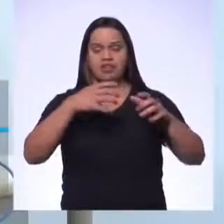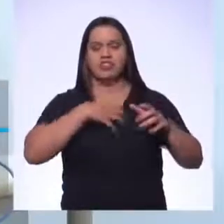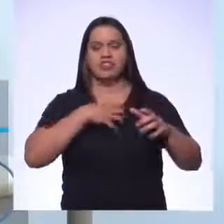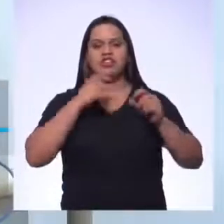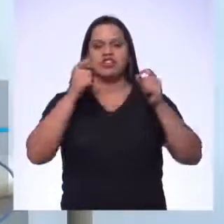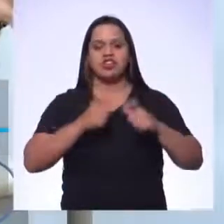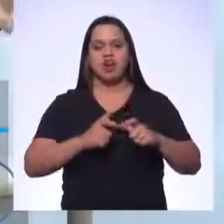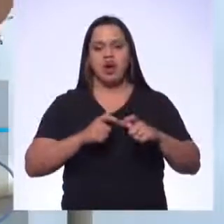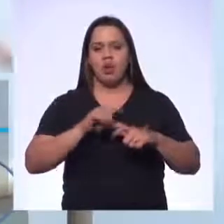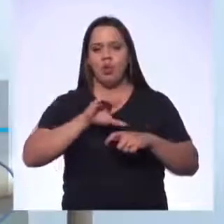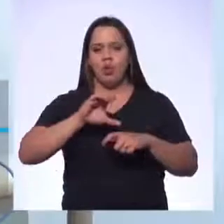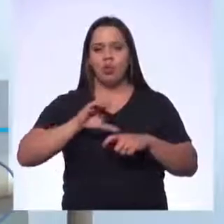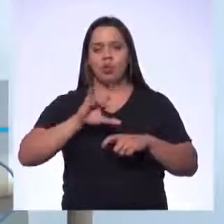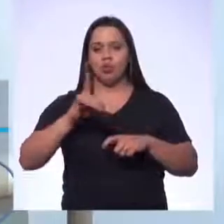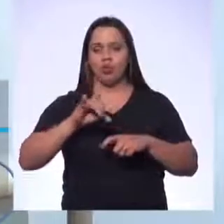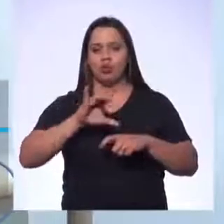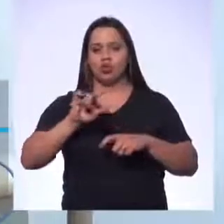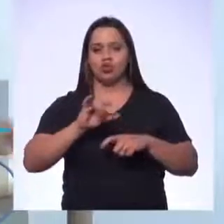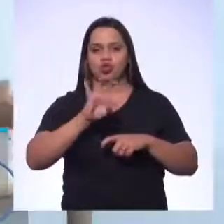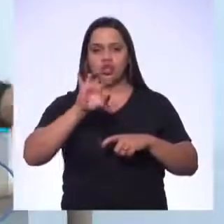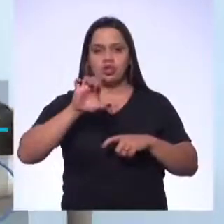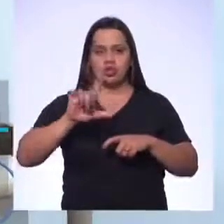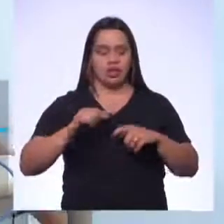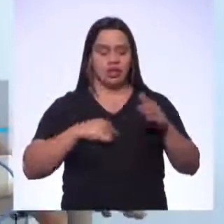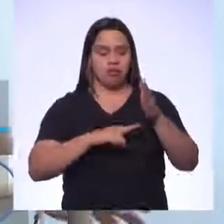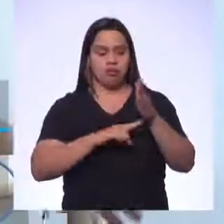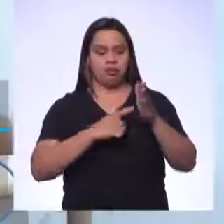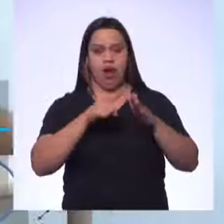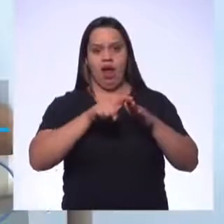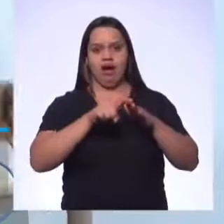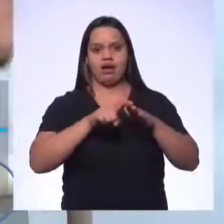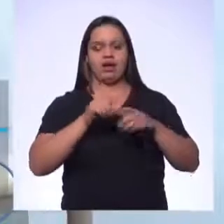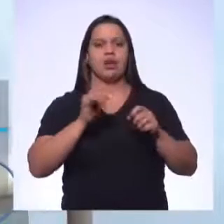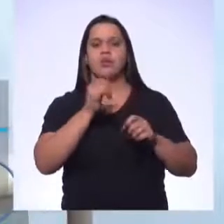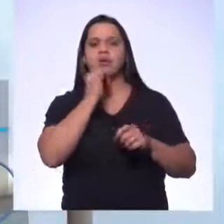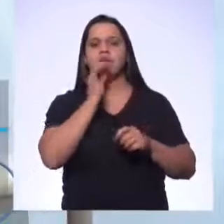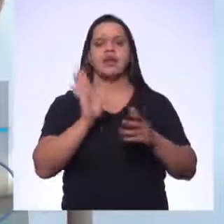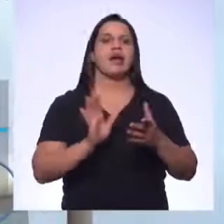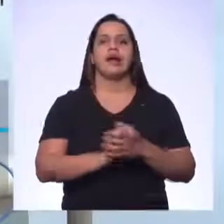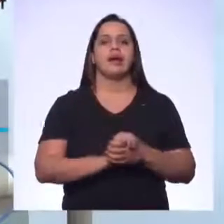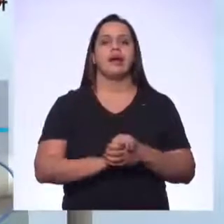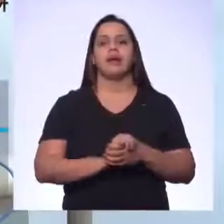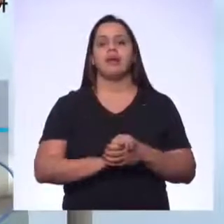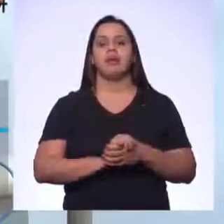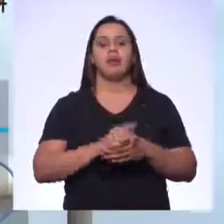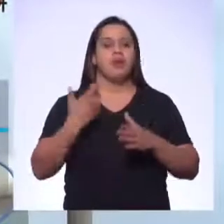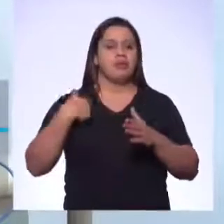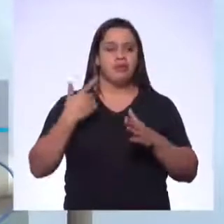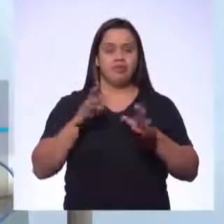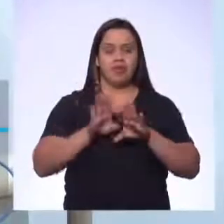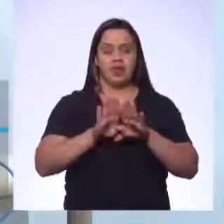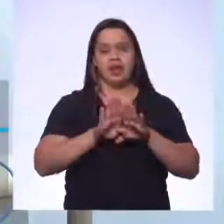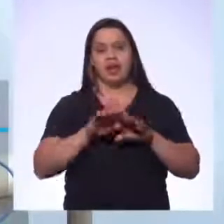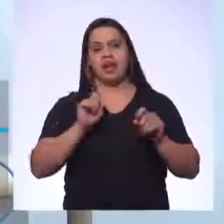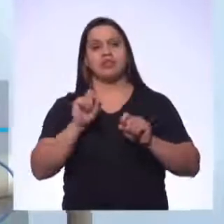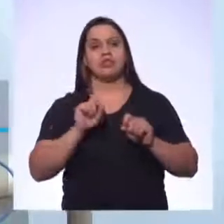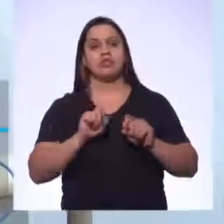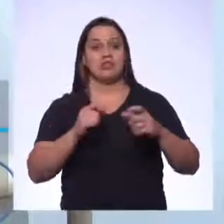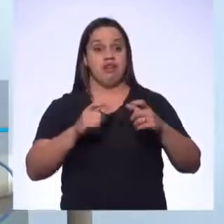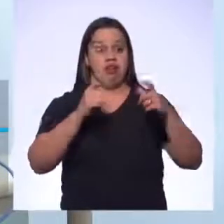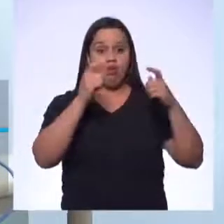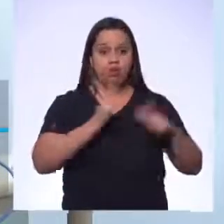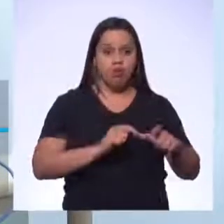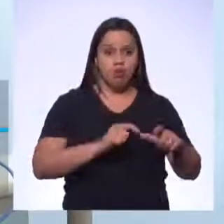acontece. Você tem lá um hipocentro, lá no interior, bem abaixo, lá, mas no Oceano Pacífico, né, e você tem o